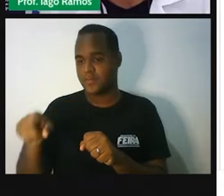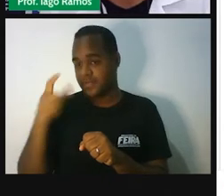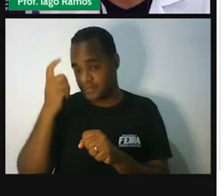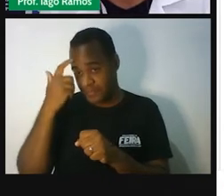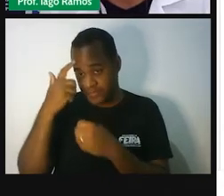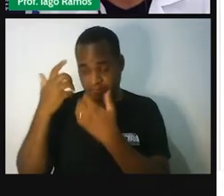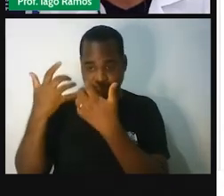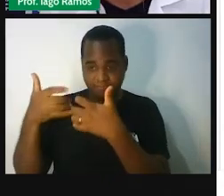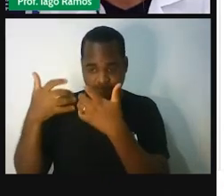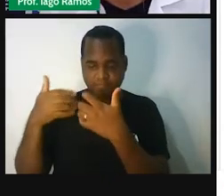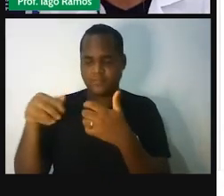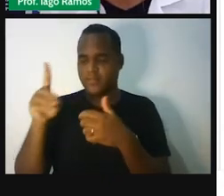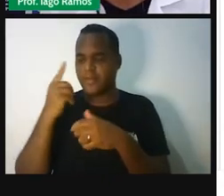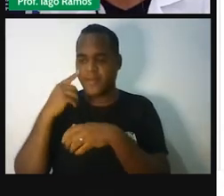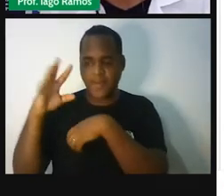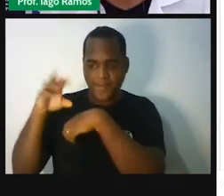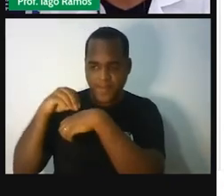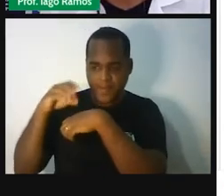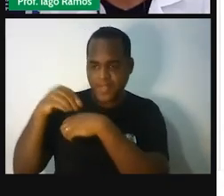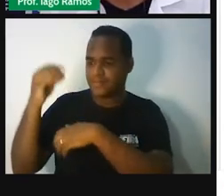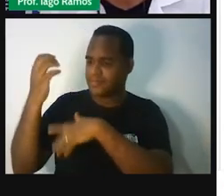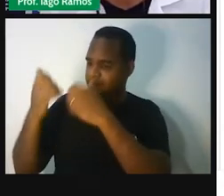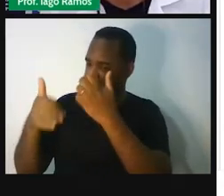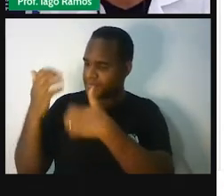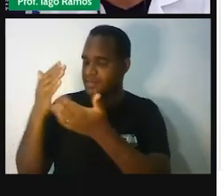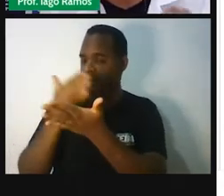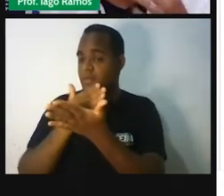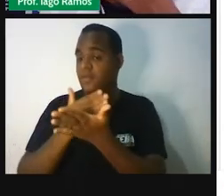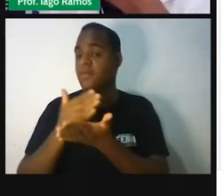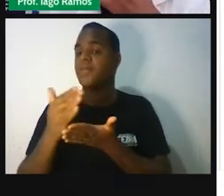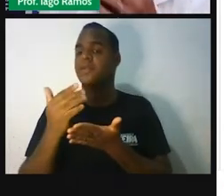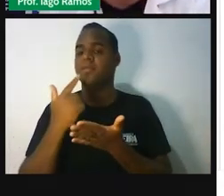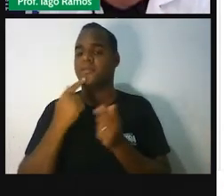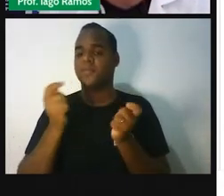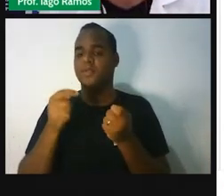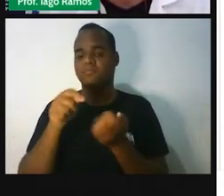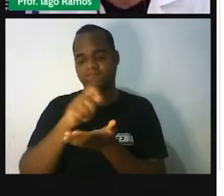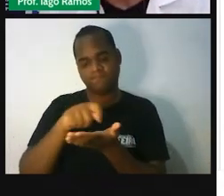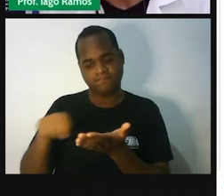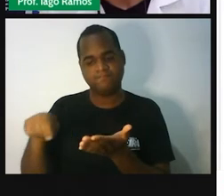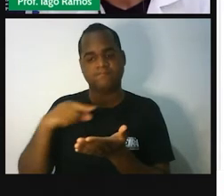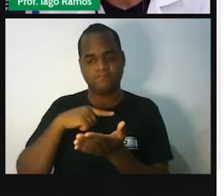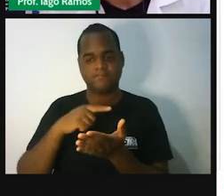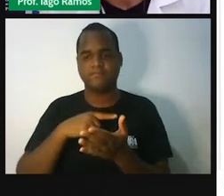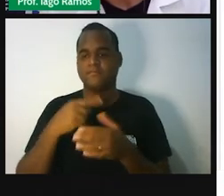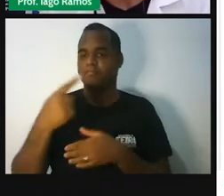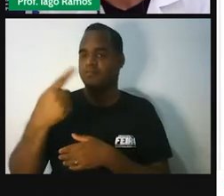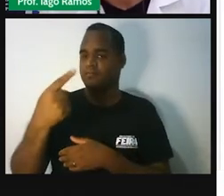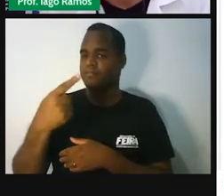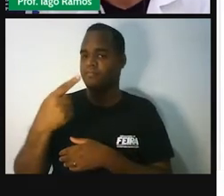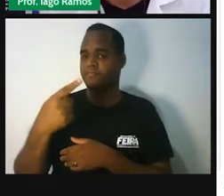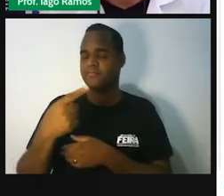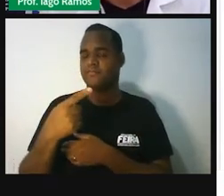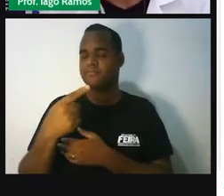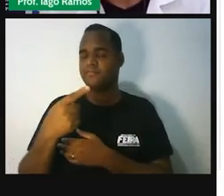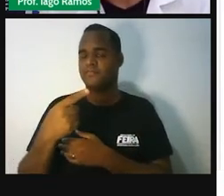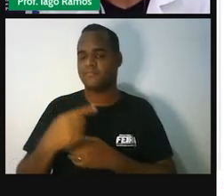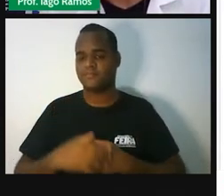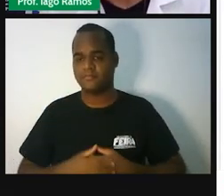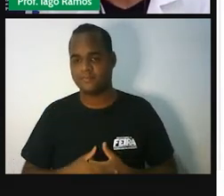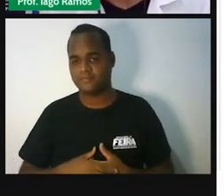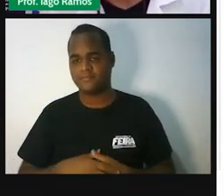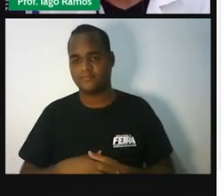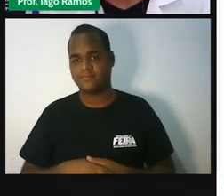vamos aqui já pegar para a gente começar a escrever. Primeiro, né?